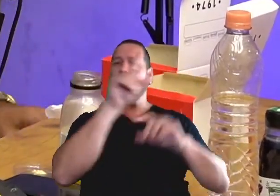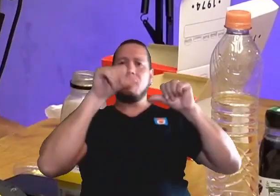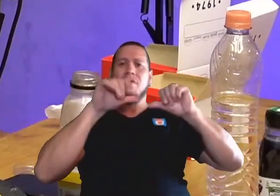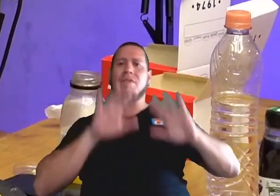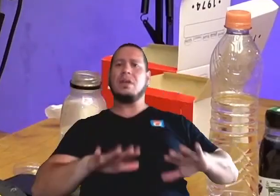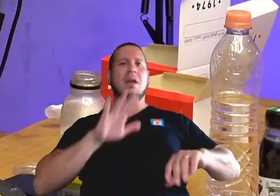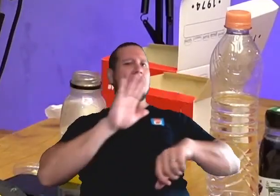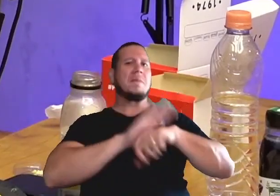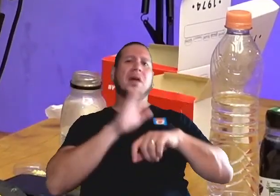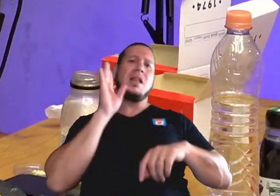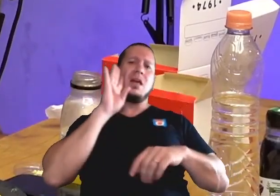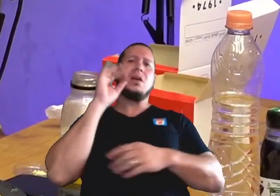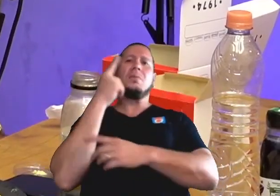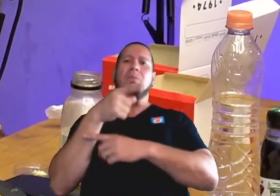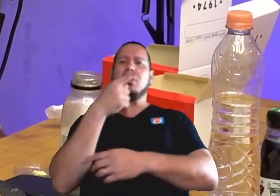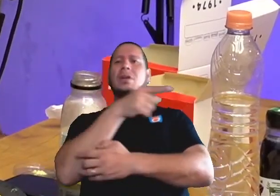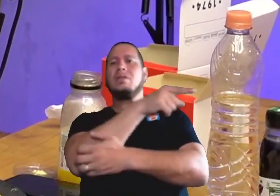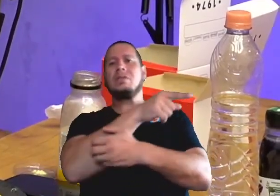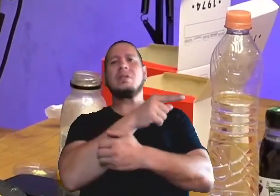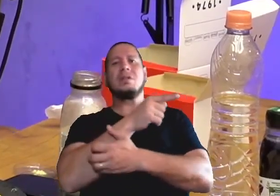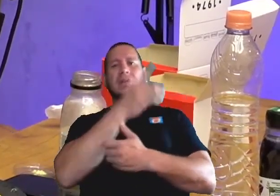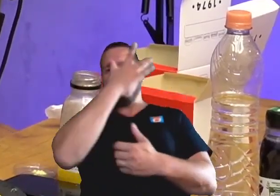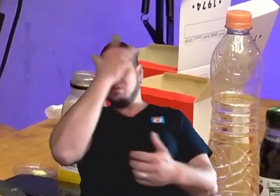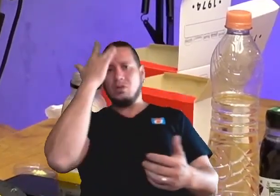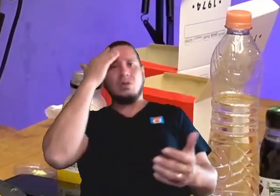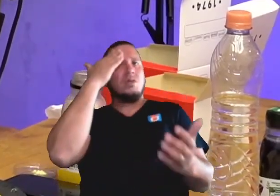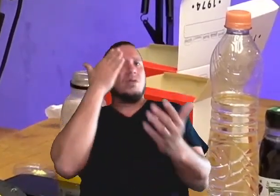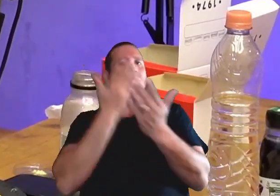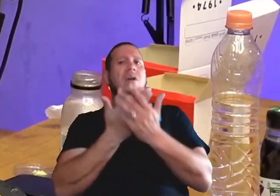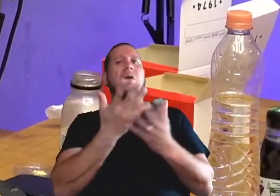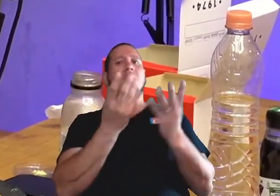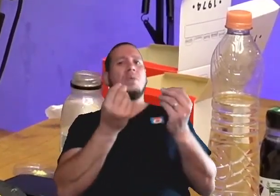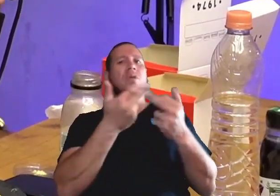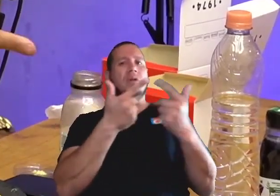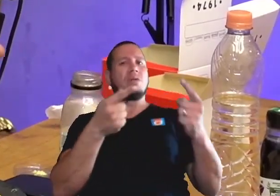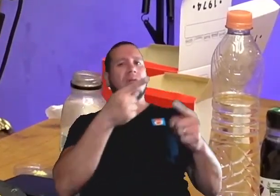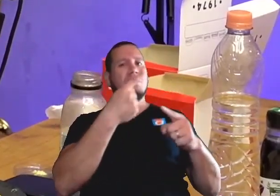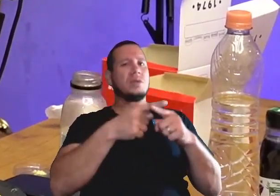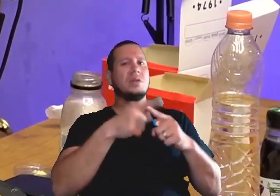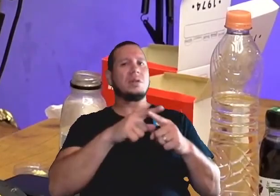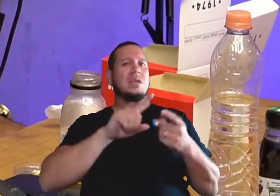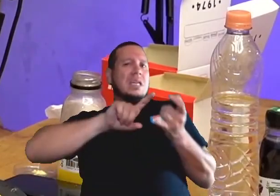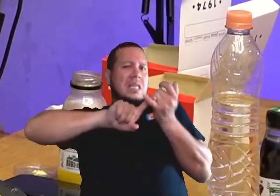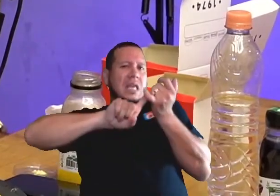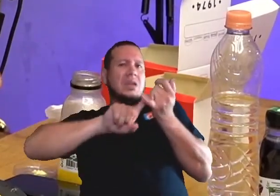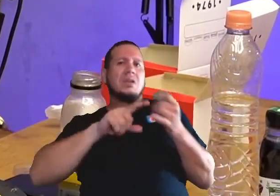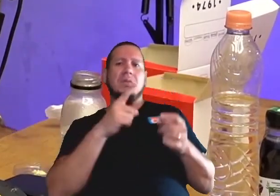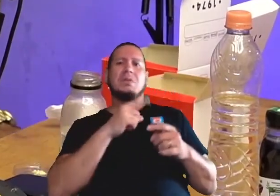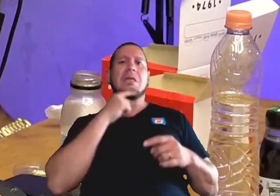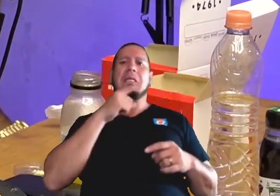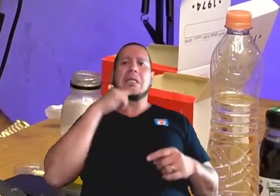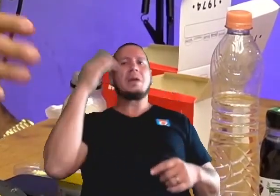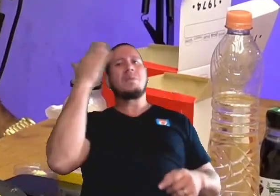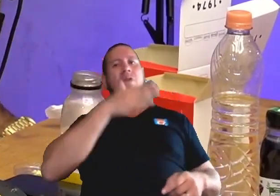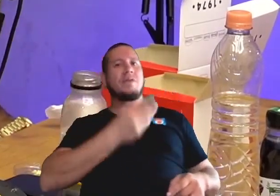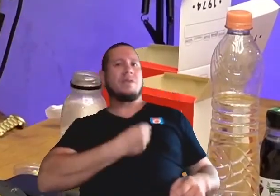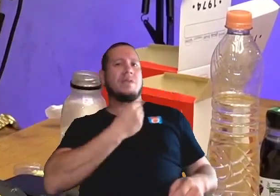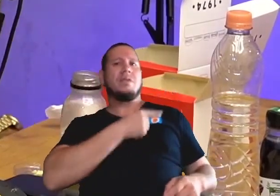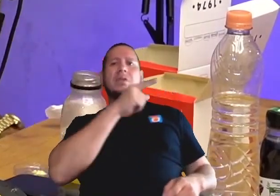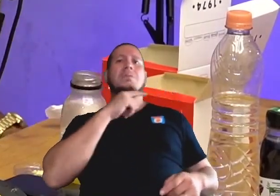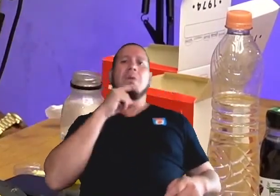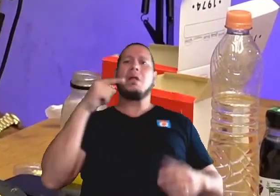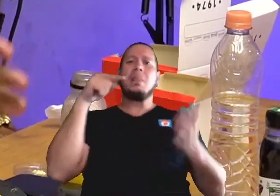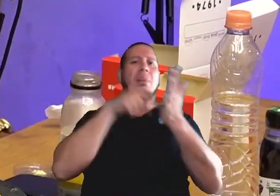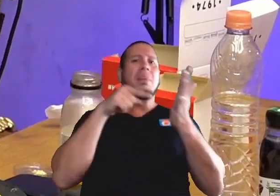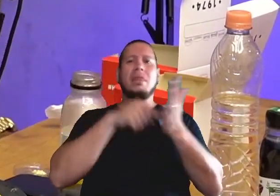eu achei mais da hora porque eu sei que você é um cara que eu podia confiar muita coisa porque você que você não ia me trair Mas o que você não tem ninguém para provar para te